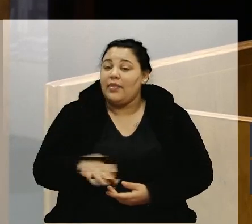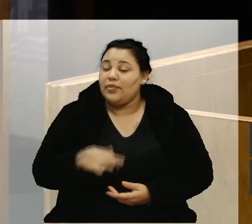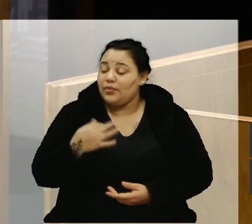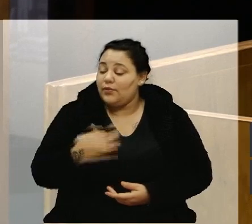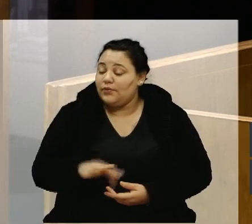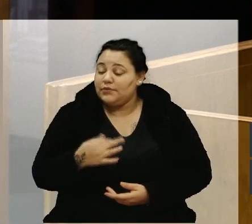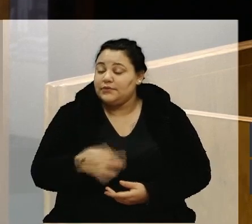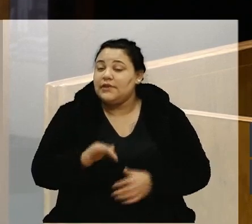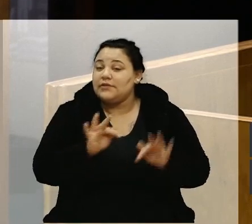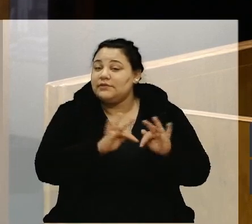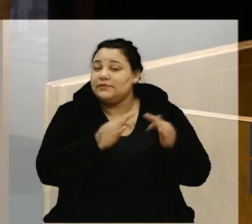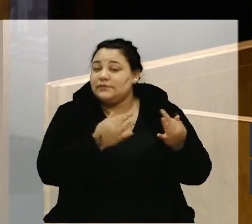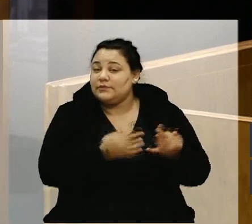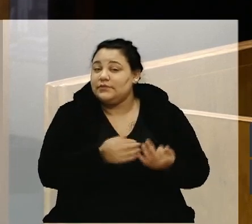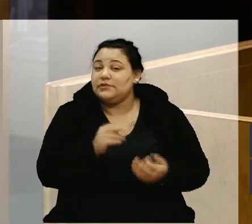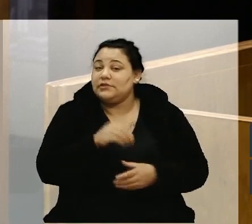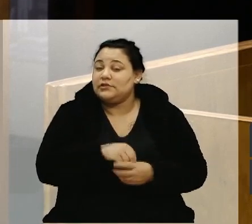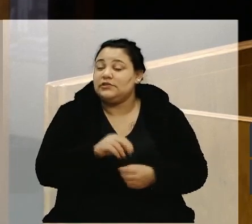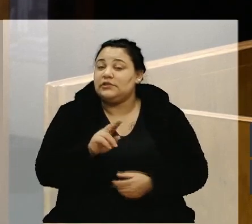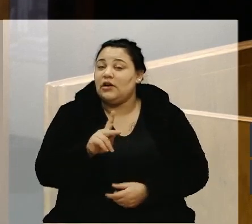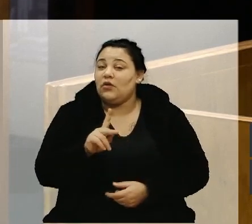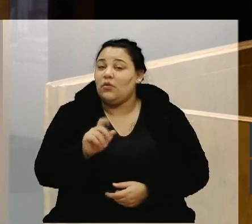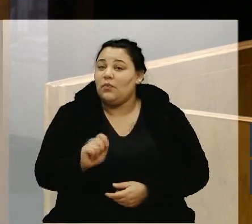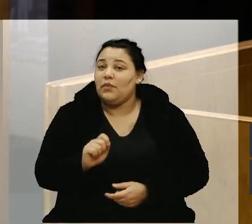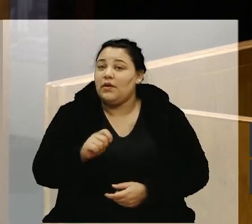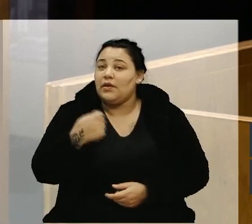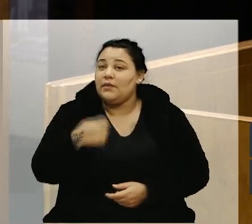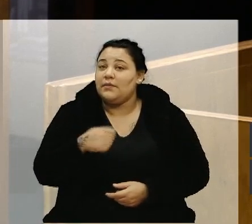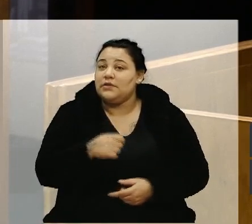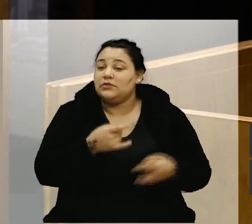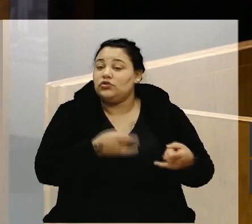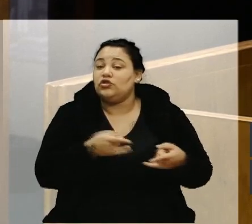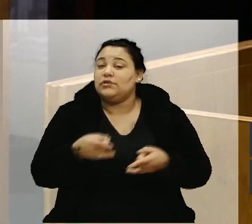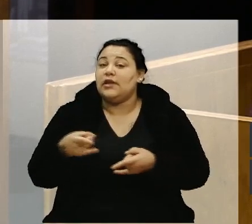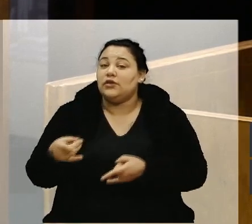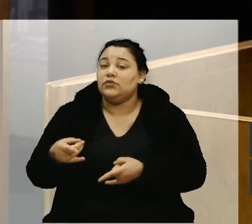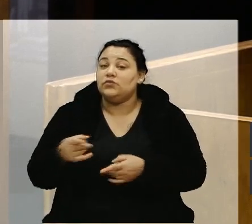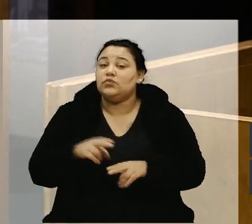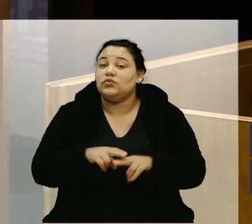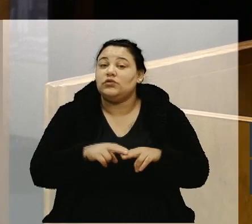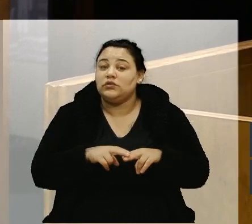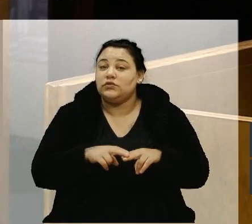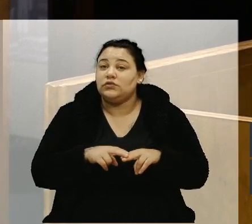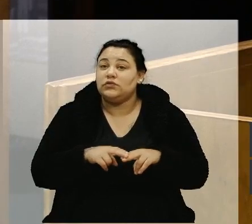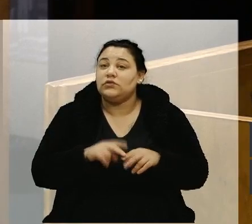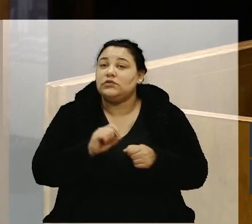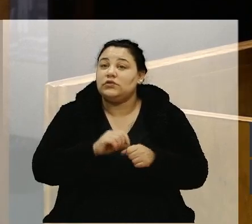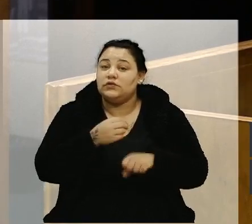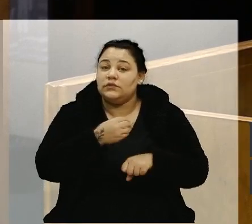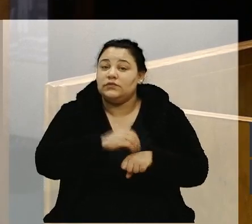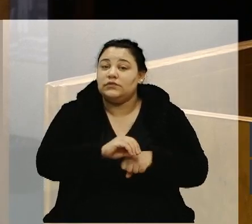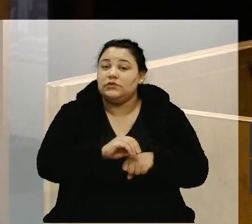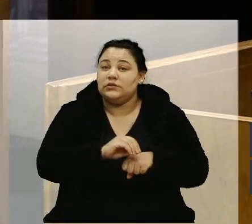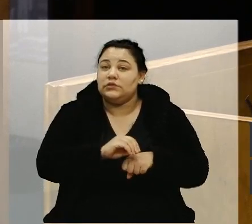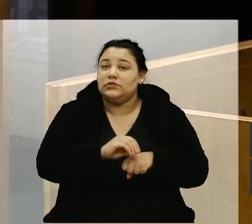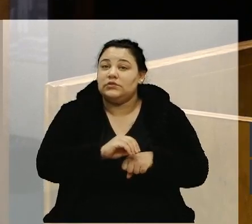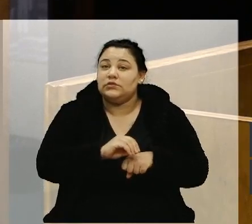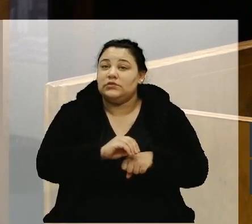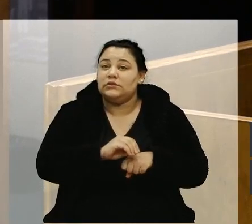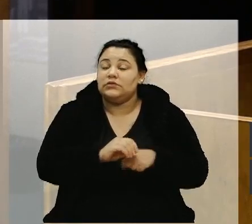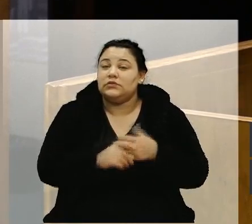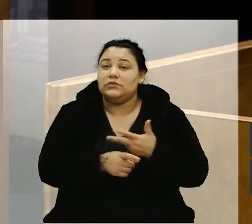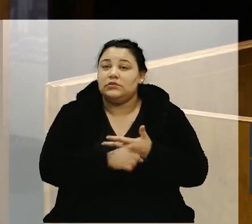dessas famílias que estão nas UPAs e que precisam de leitos. Por isso que fiz a indicação que o